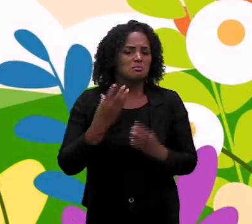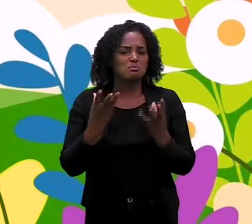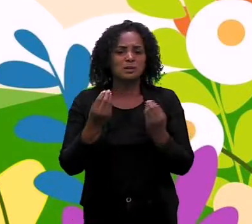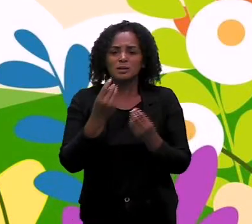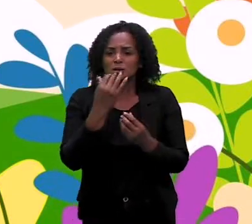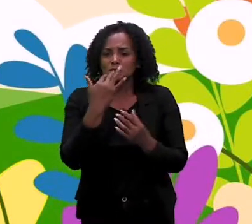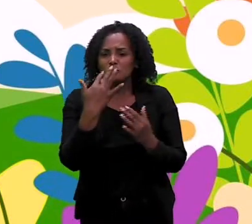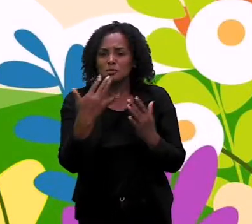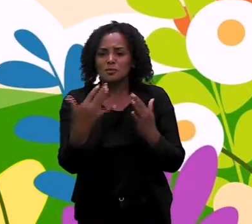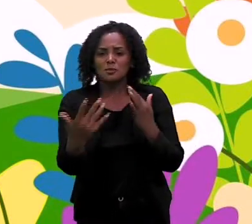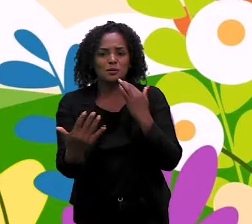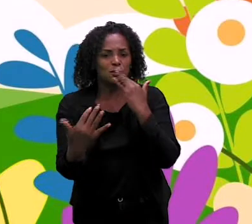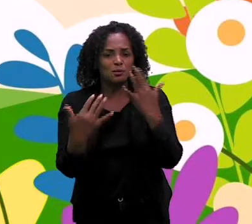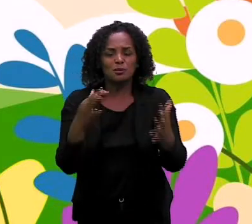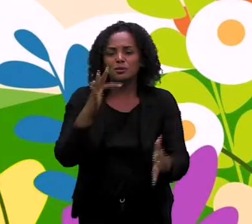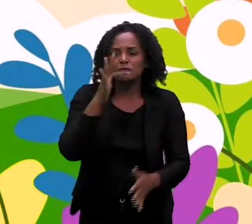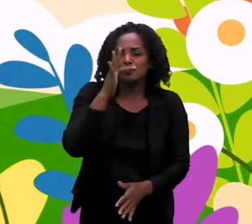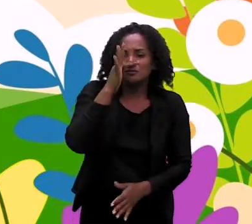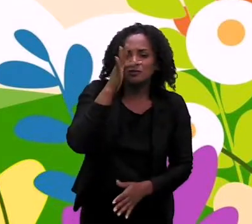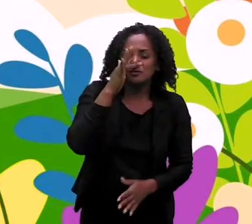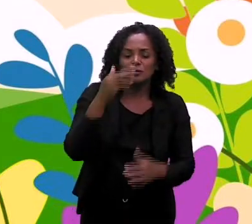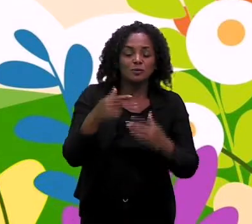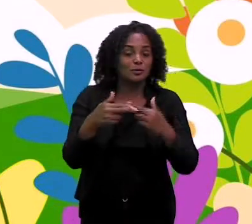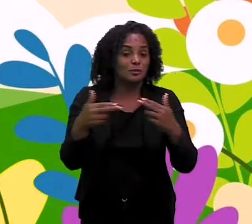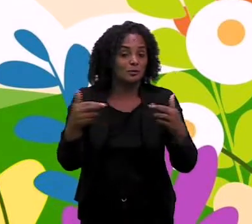de flores.